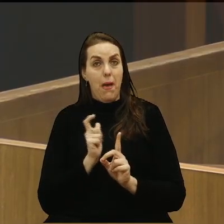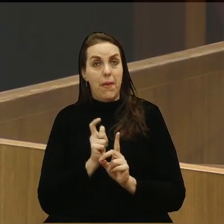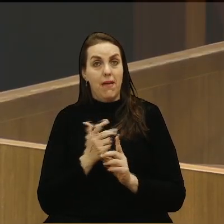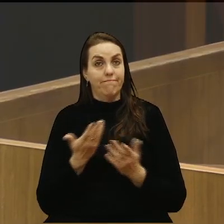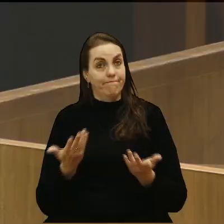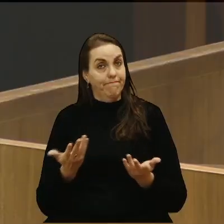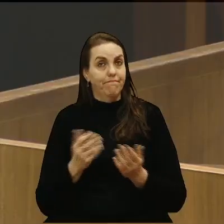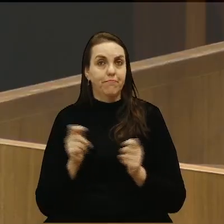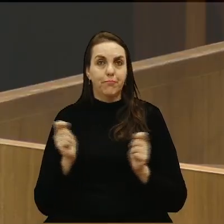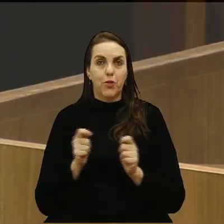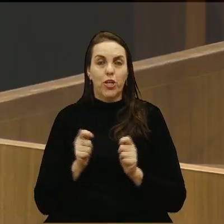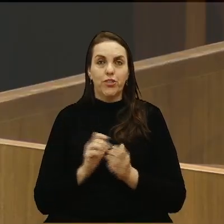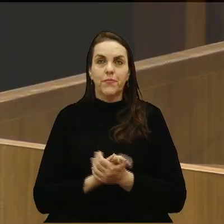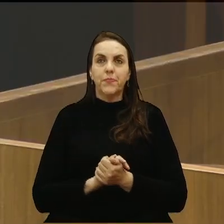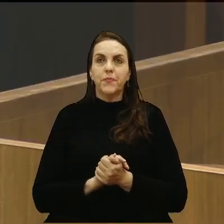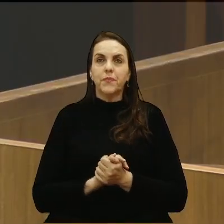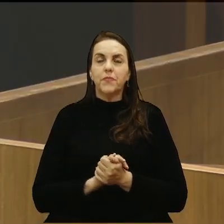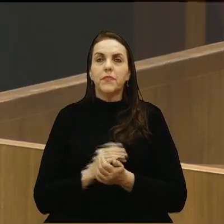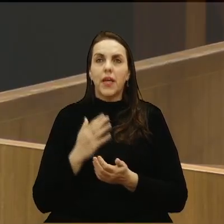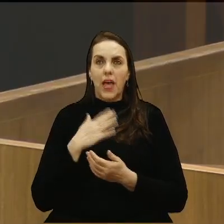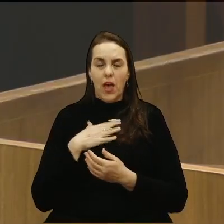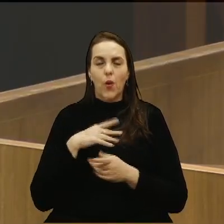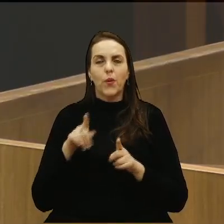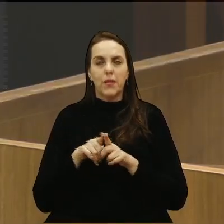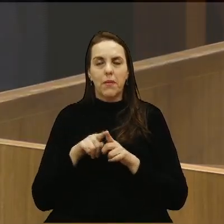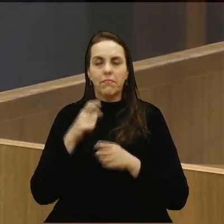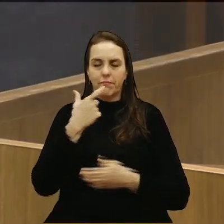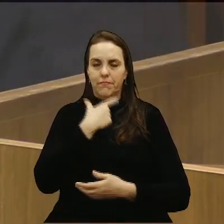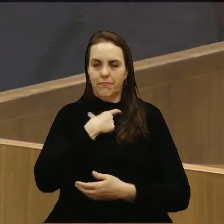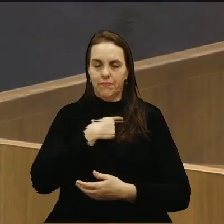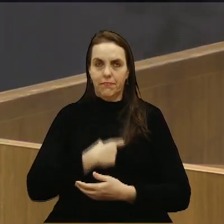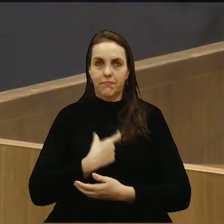Eu fui autor da Comenda Medalha Zumbi dos Palmares, onde